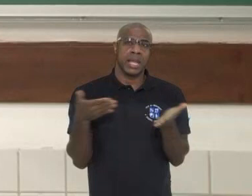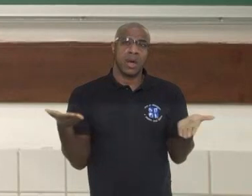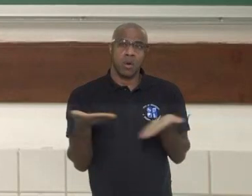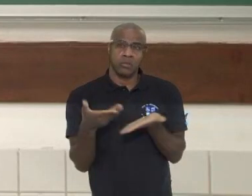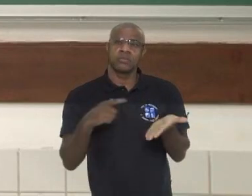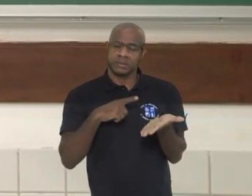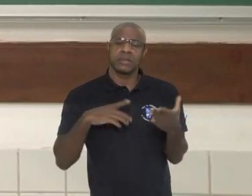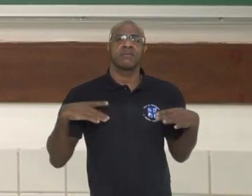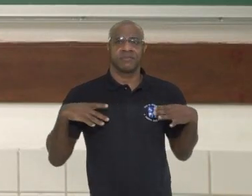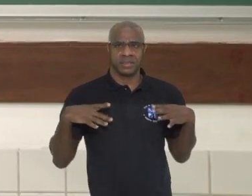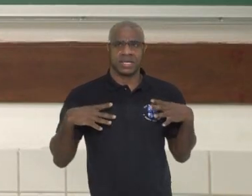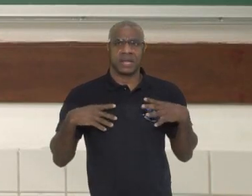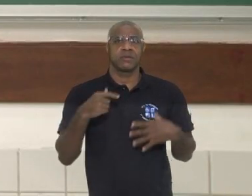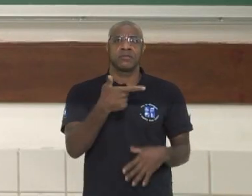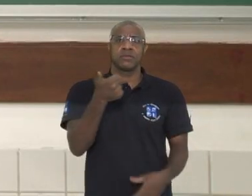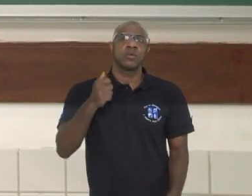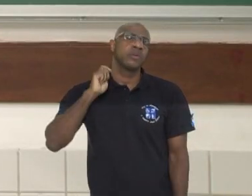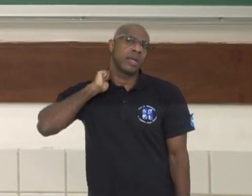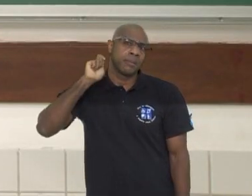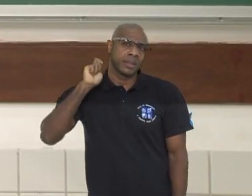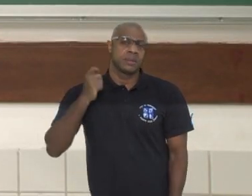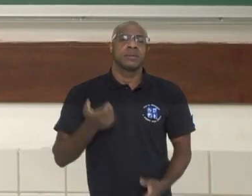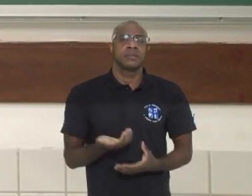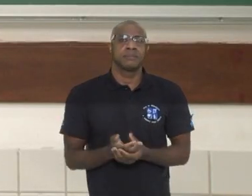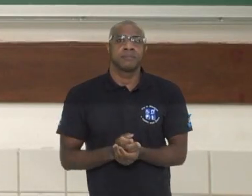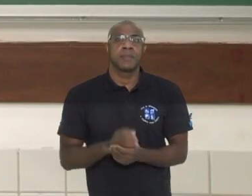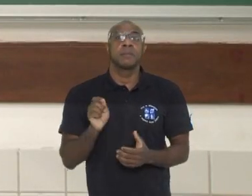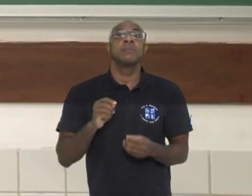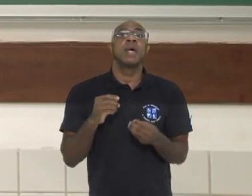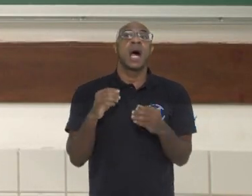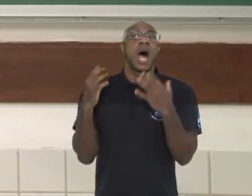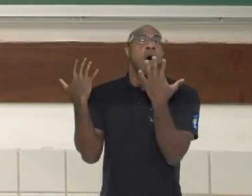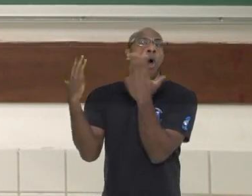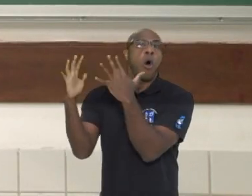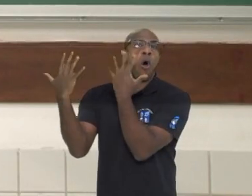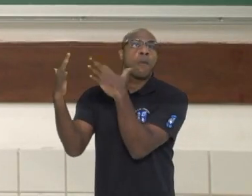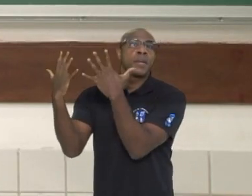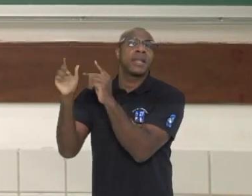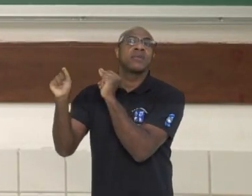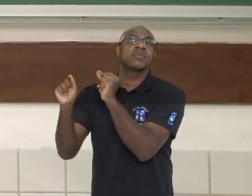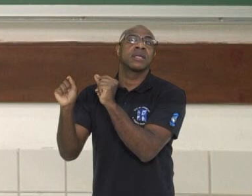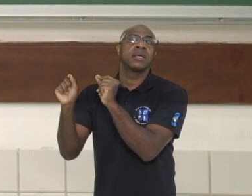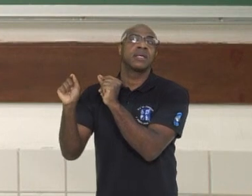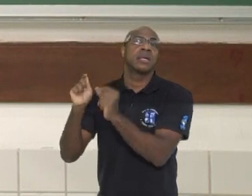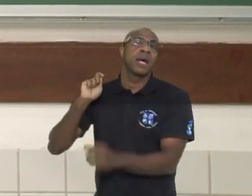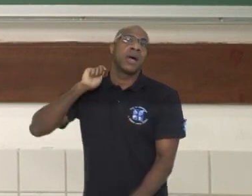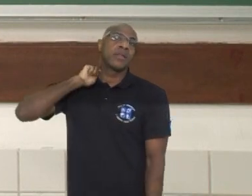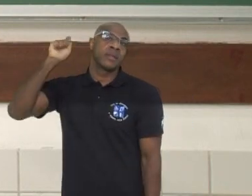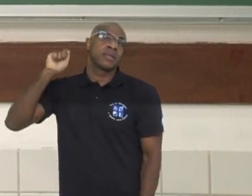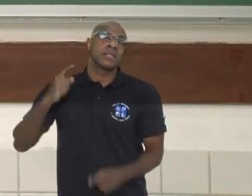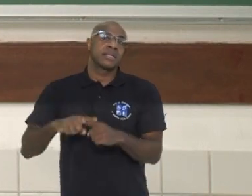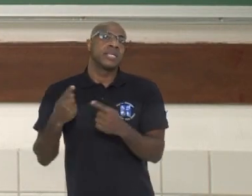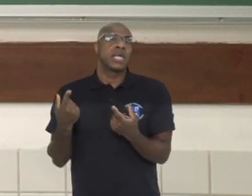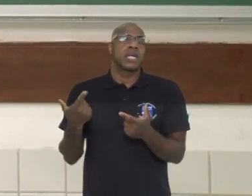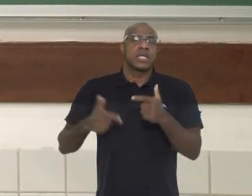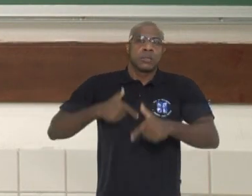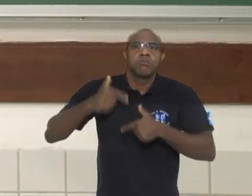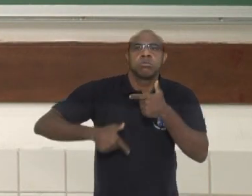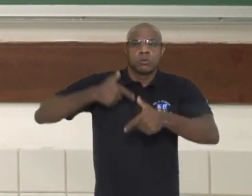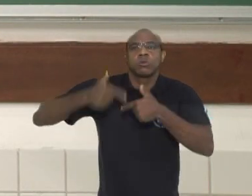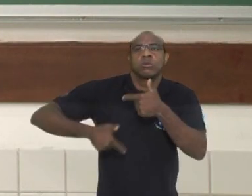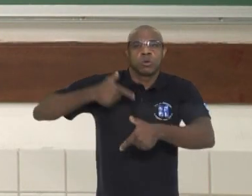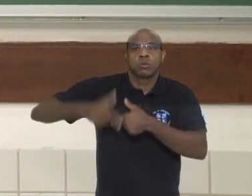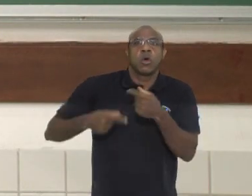temos esse feriado em nosso calendário, em homenagem a alguém que lutou contra o domínio português em solo